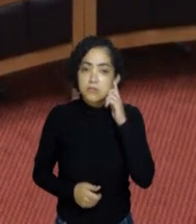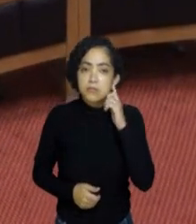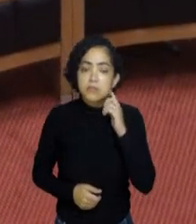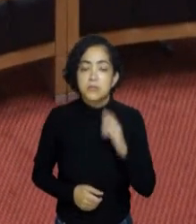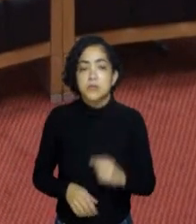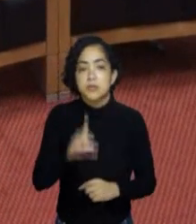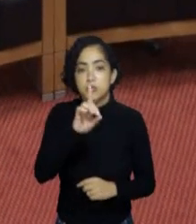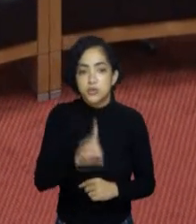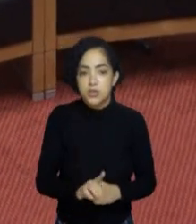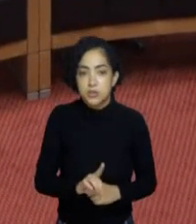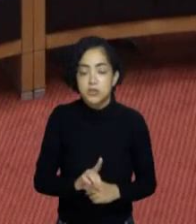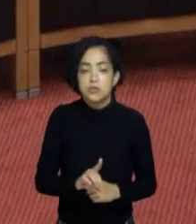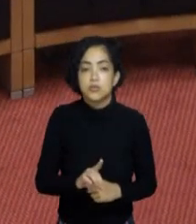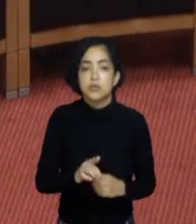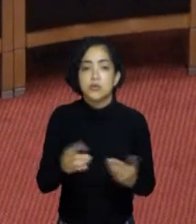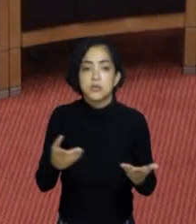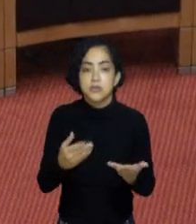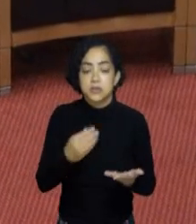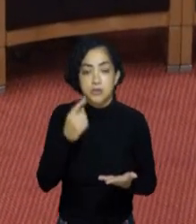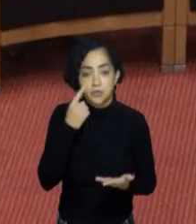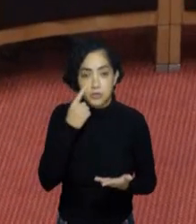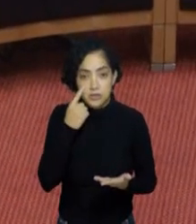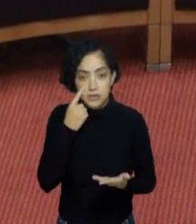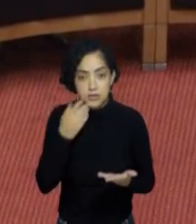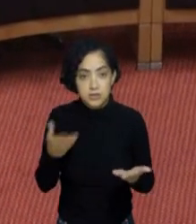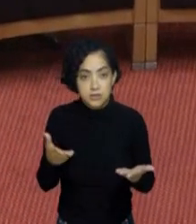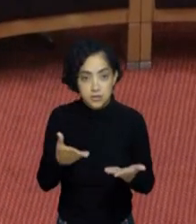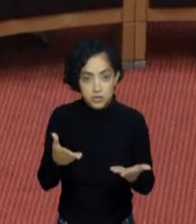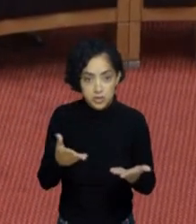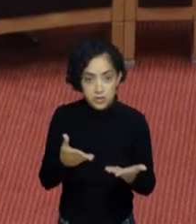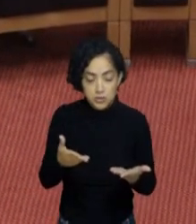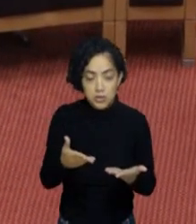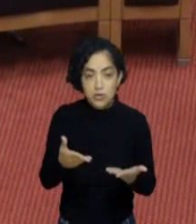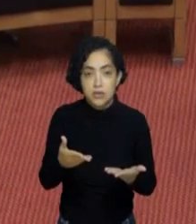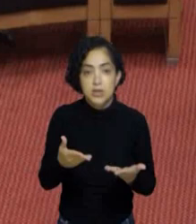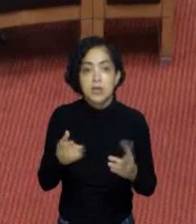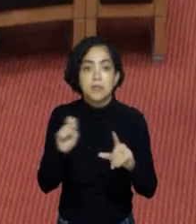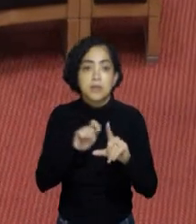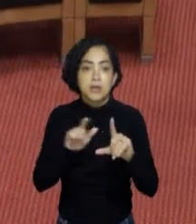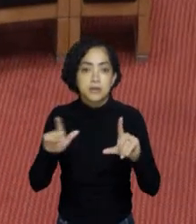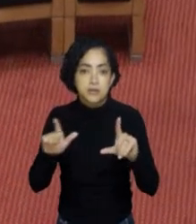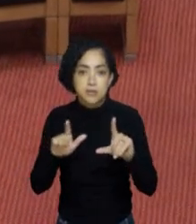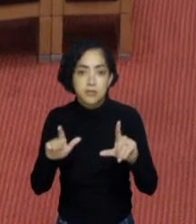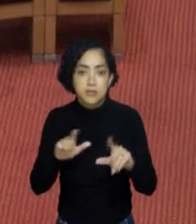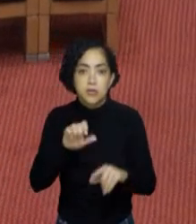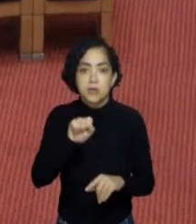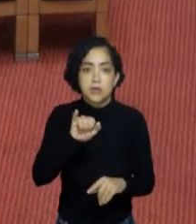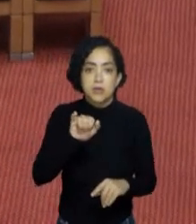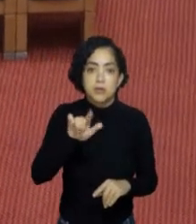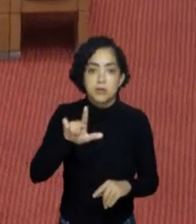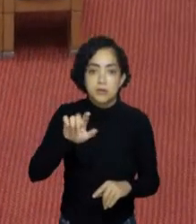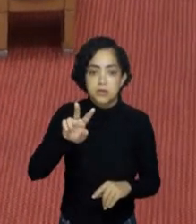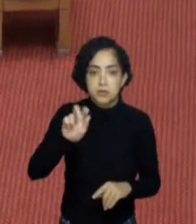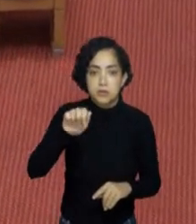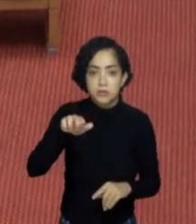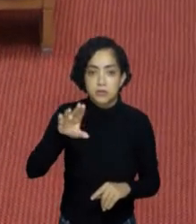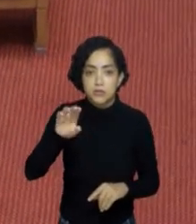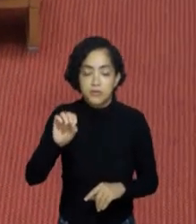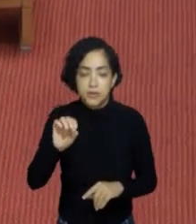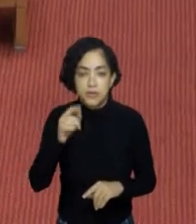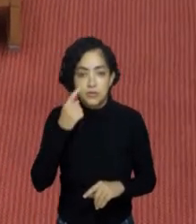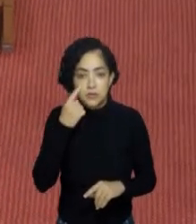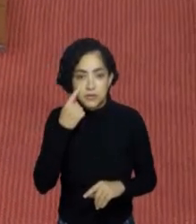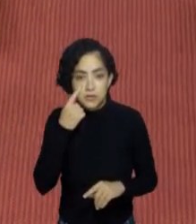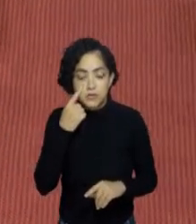diretores, presidente Pedro, que nos assistem pela nossa Edemais e também pela TVOL, nosso diretor Silvano em Criciúma e toda a equipe estão lá assistindo, nosso